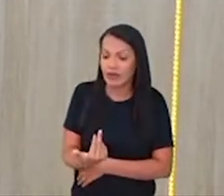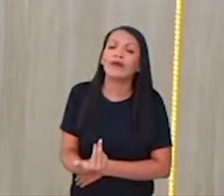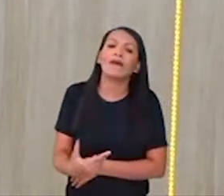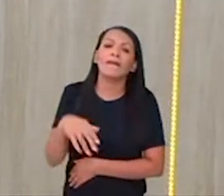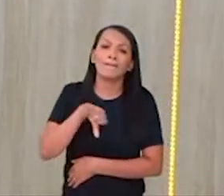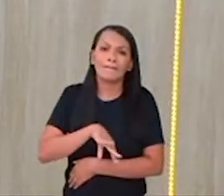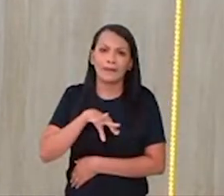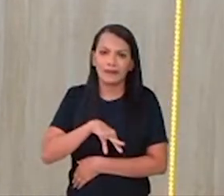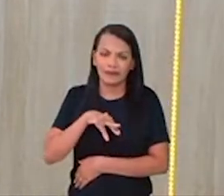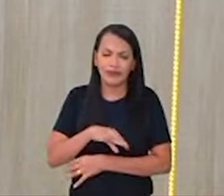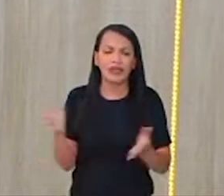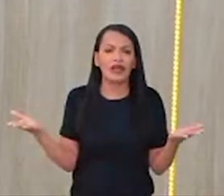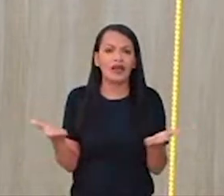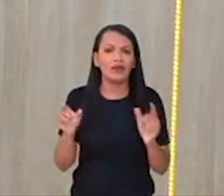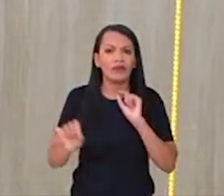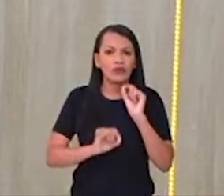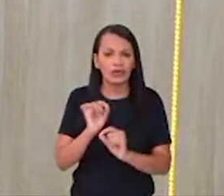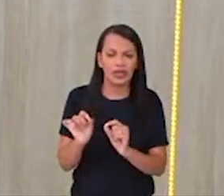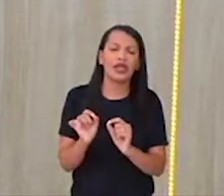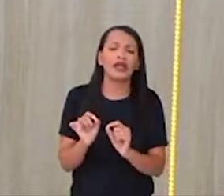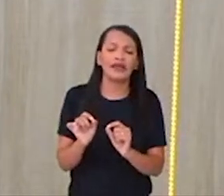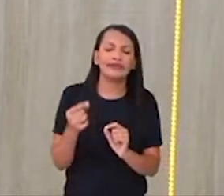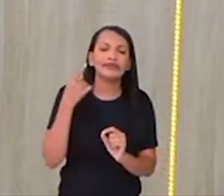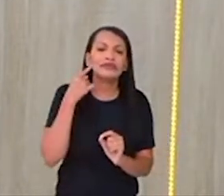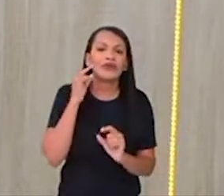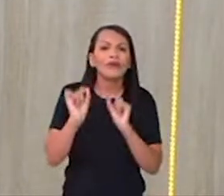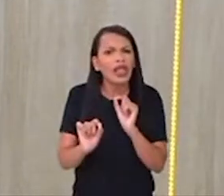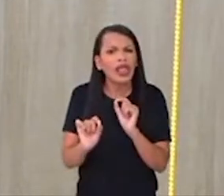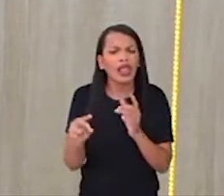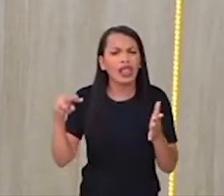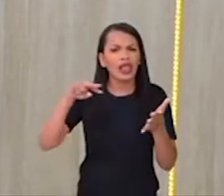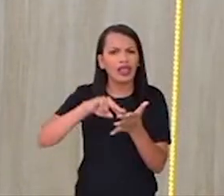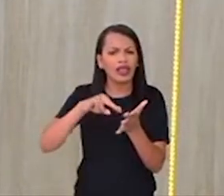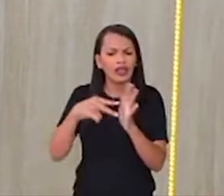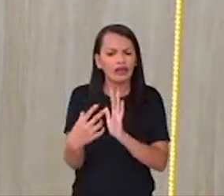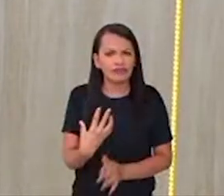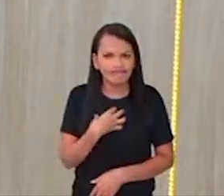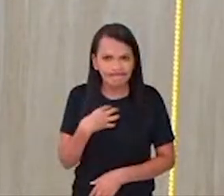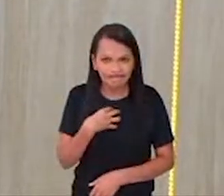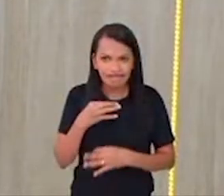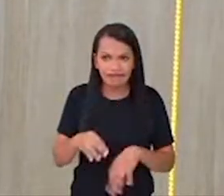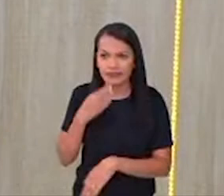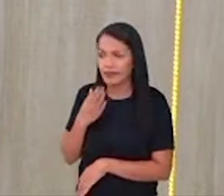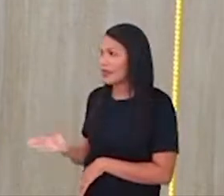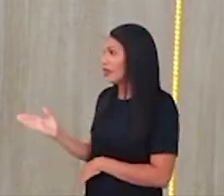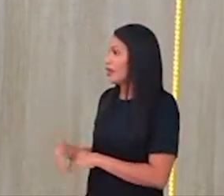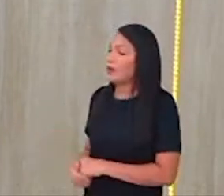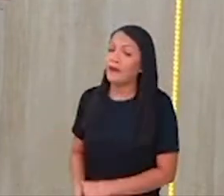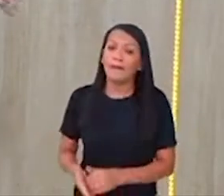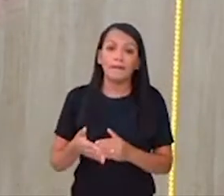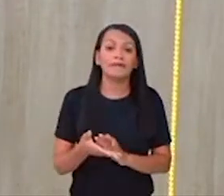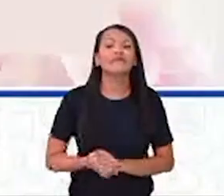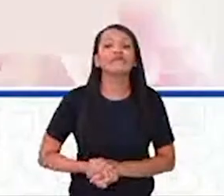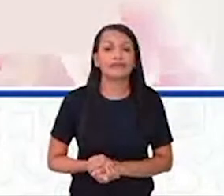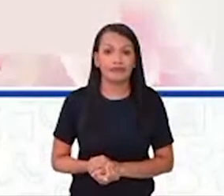ser semântica, que eu não vou dizer agora o que é, porque a gente vai tratar nisso no meio da aula, tá? Eu vou pedir para a gente colocar